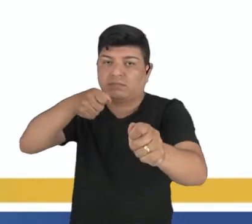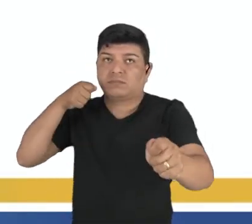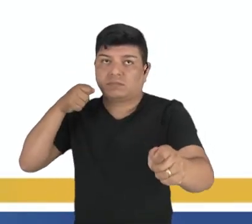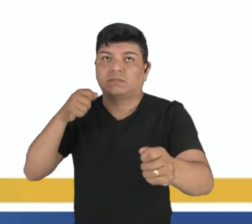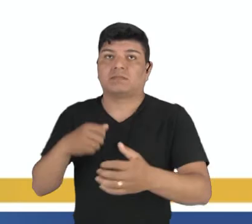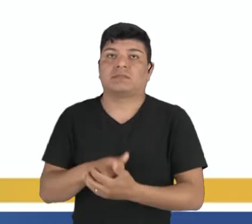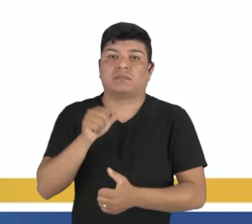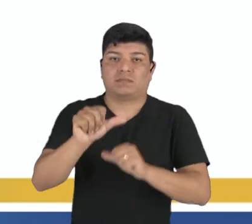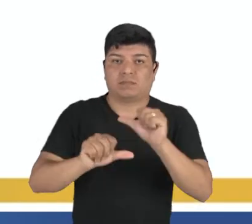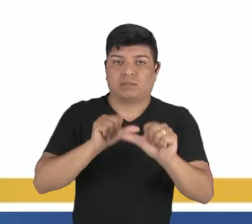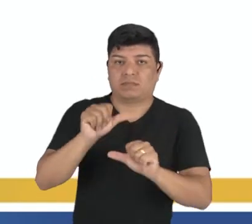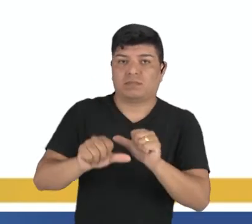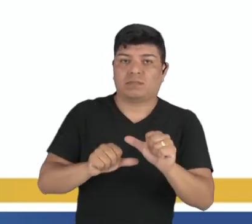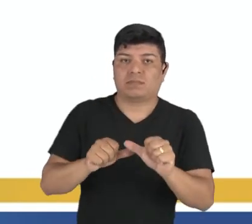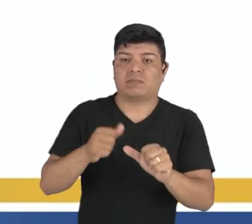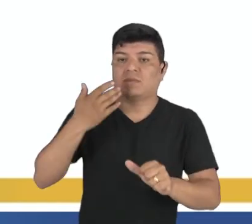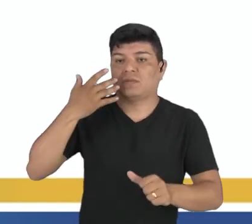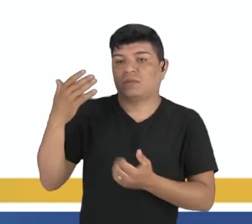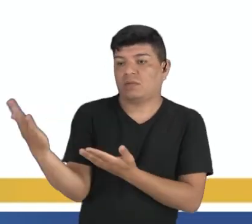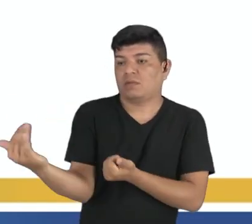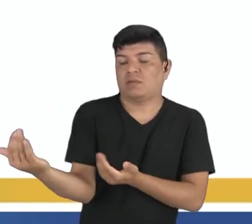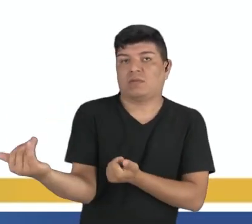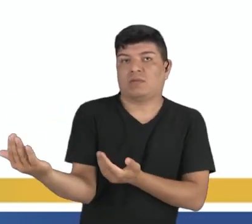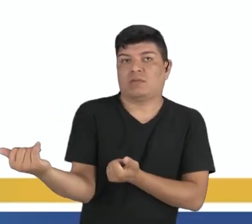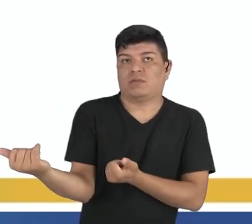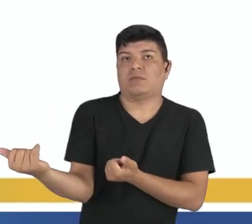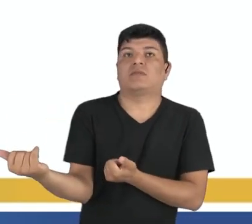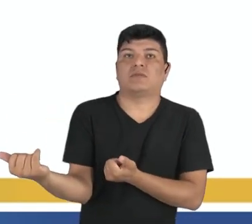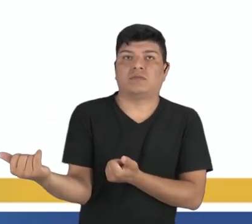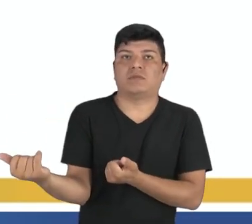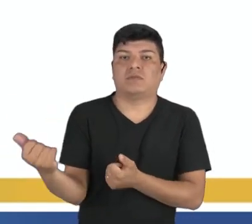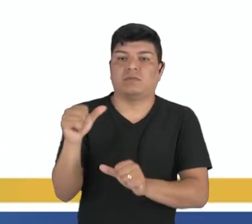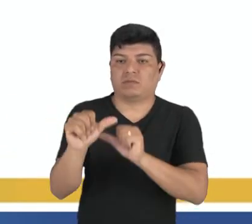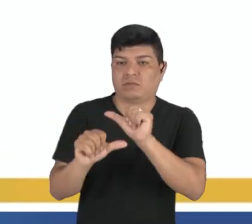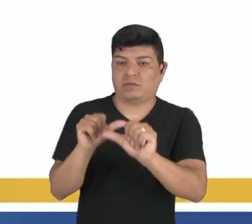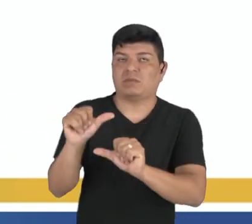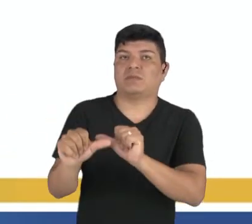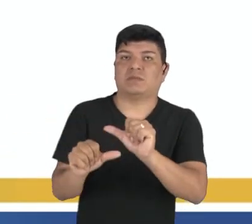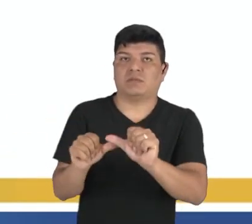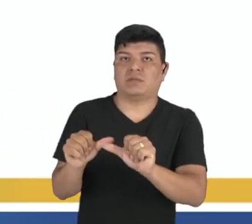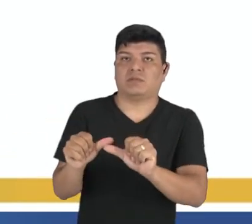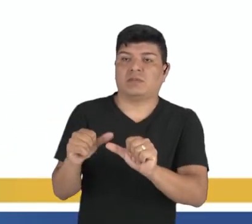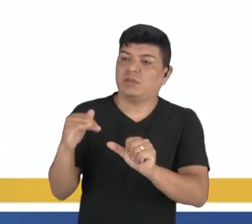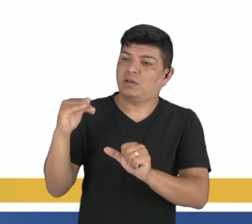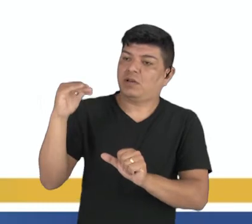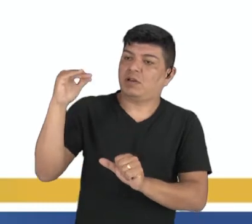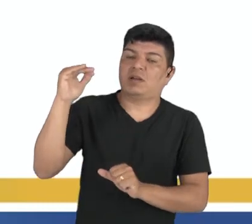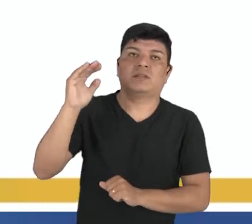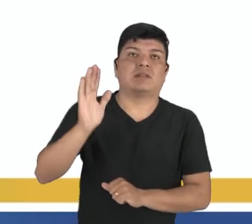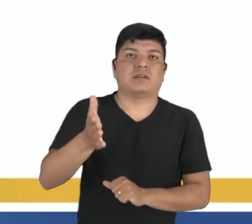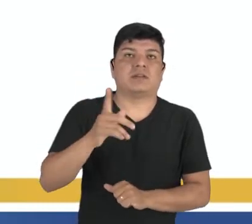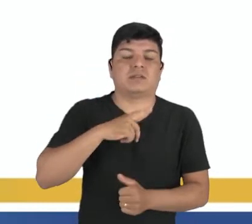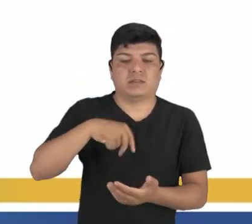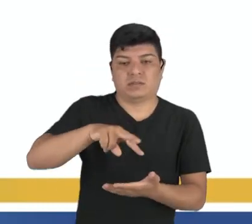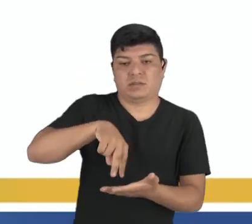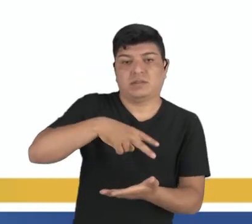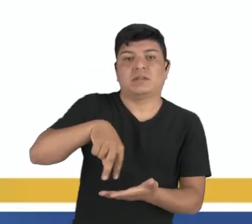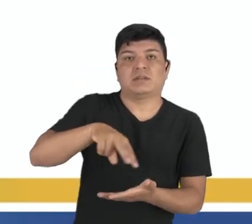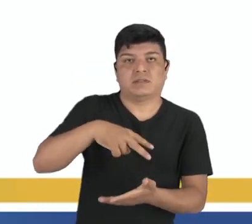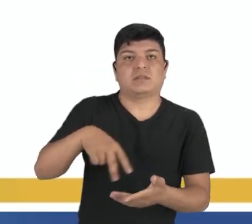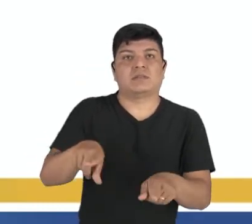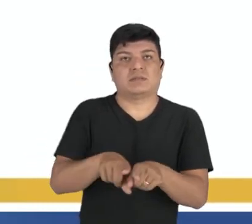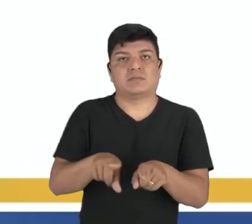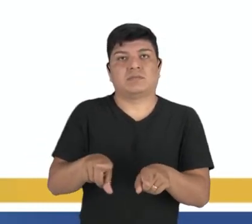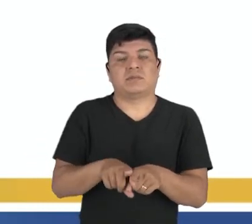marcar a mudança de fase do jovem. Quando fase ele é novinho e ele já vai passar de fase, ele já está amadurecendo. Também tem danças para esse